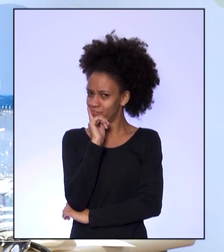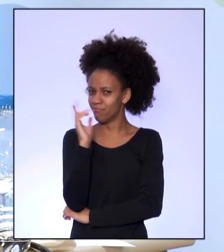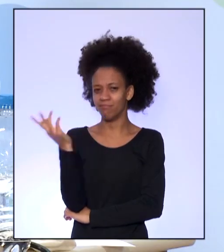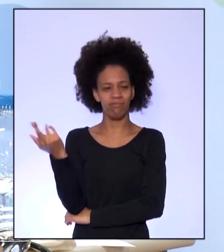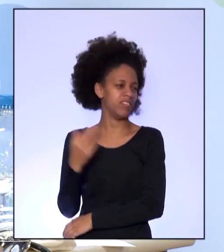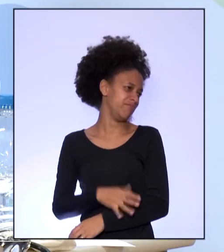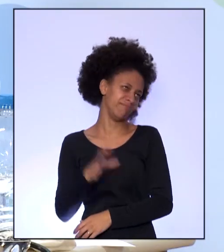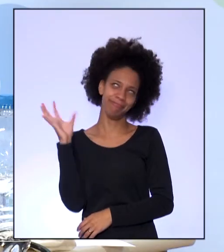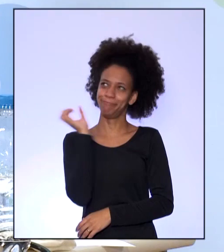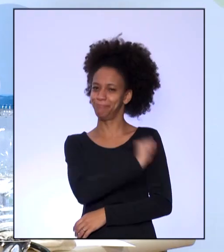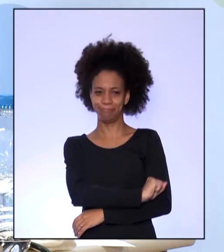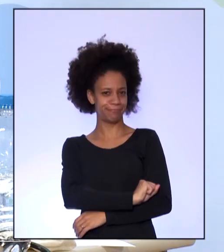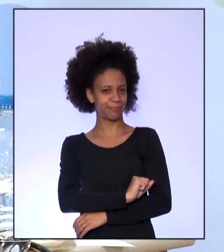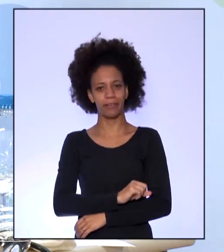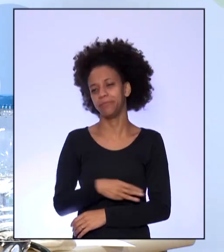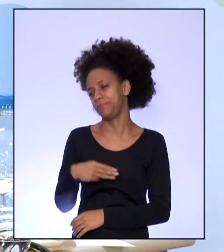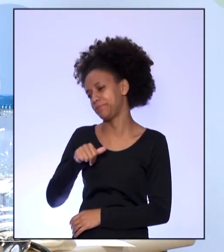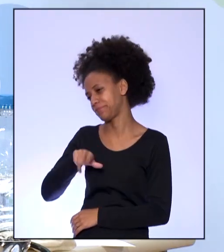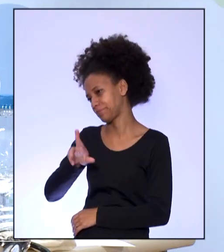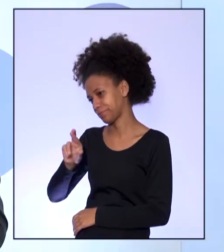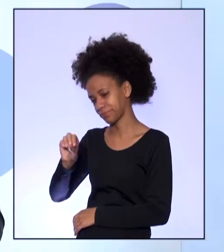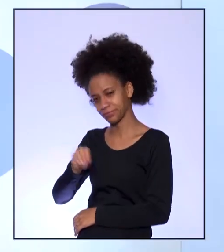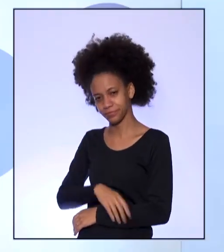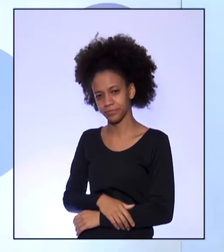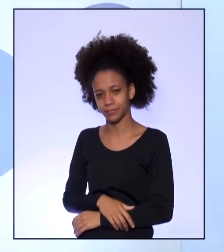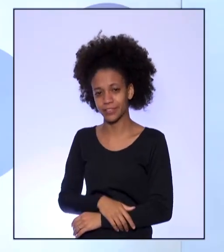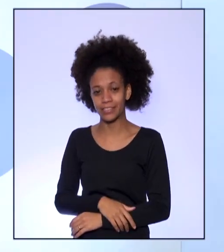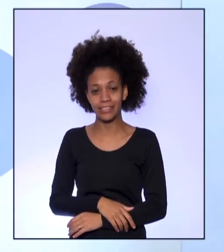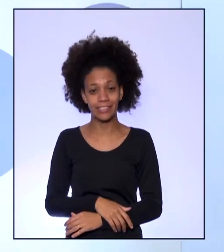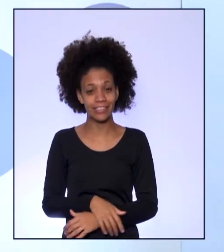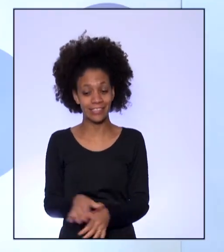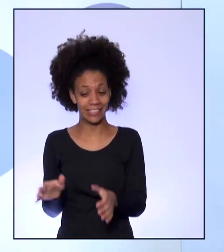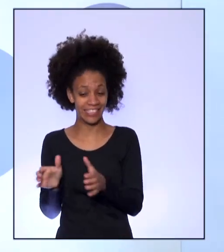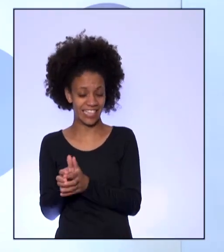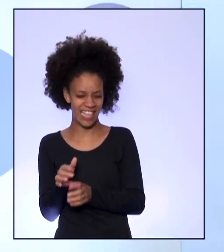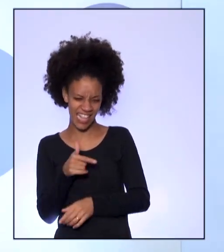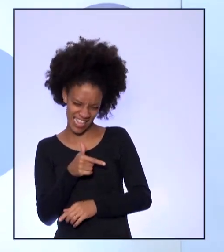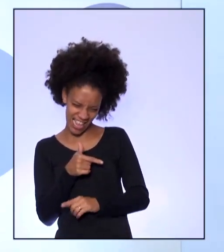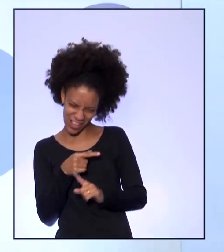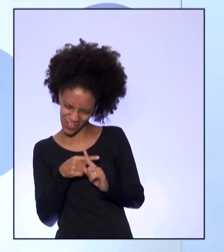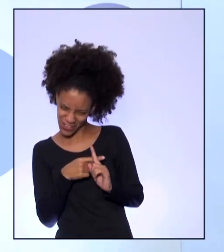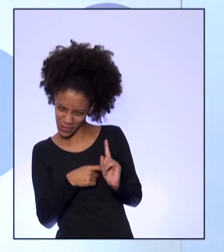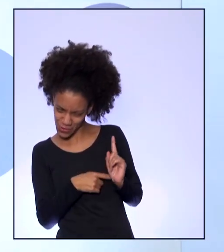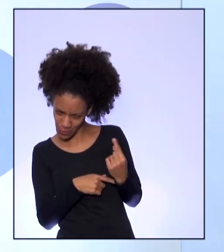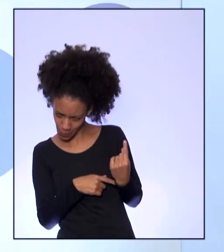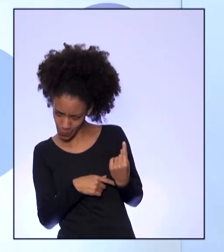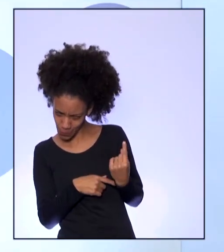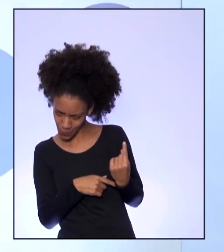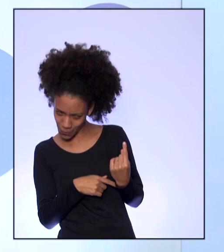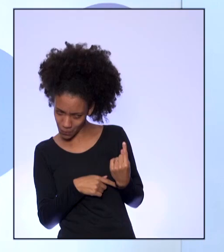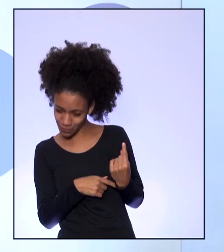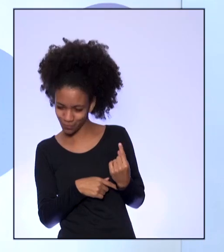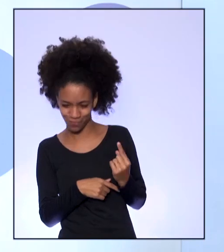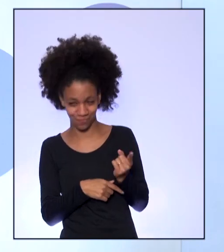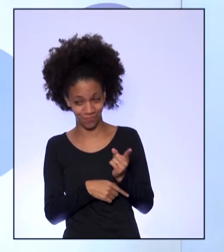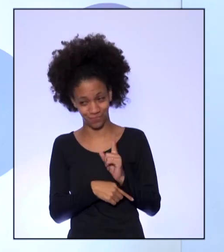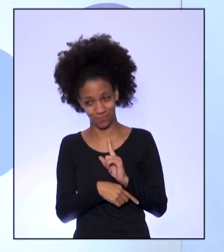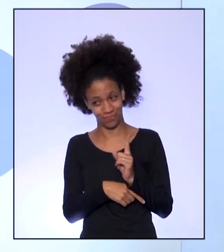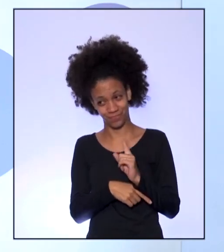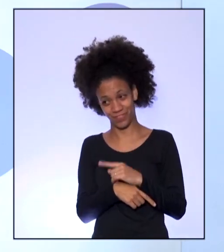virar automática, Mauro. Assim, tá aqui, algo a ver com 7 vezes 1? Será? Não, 7 vezes?